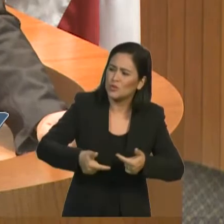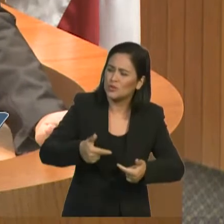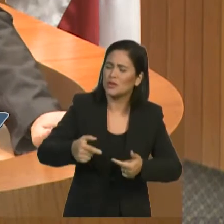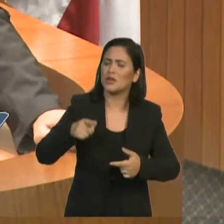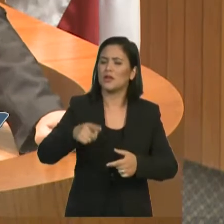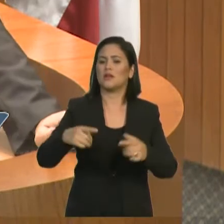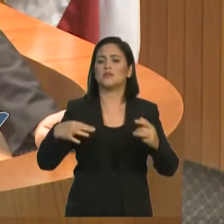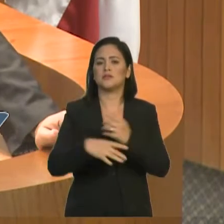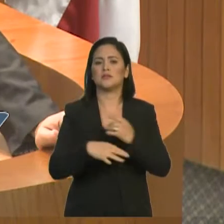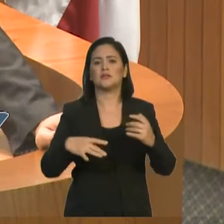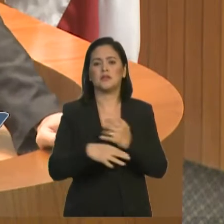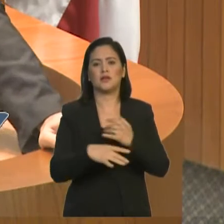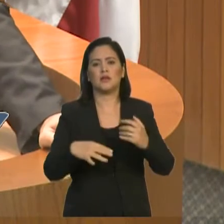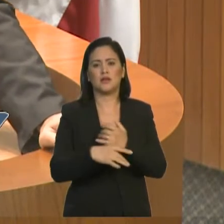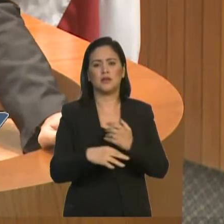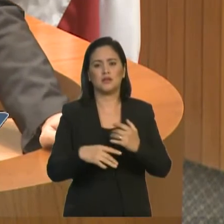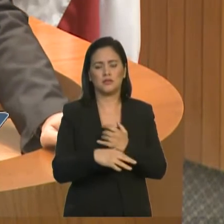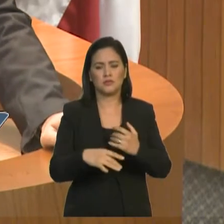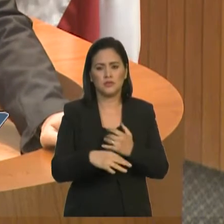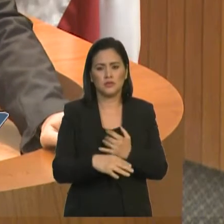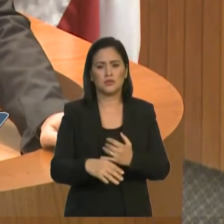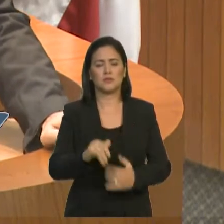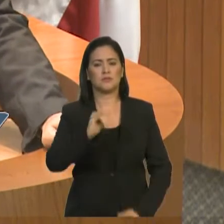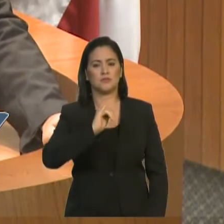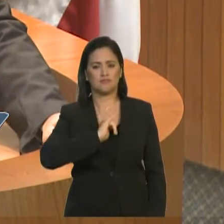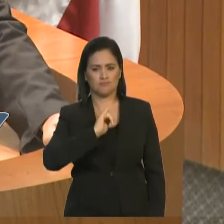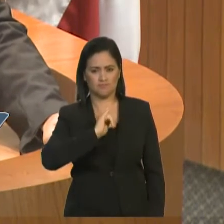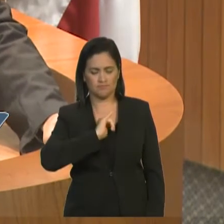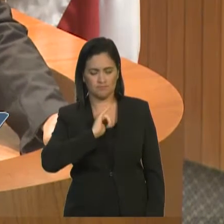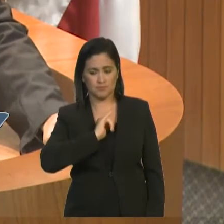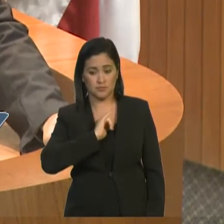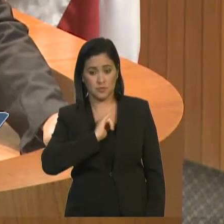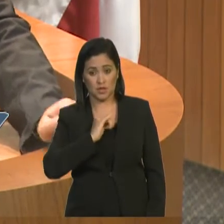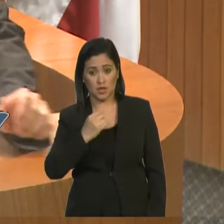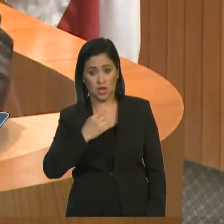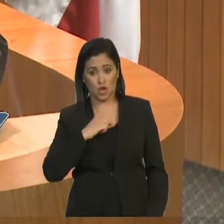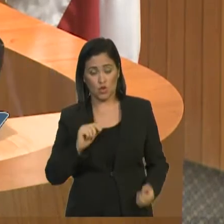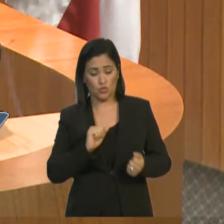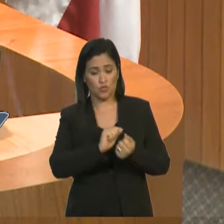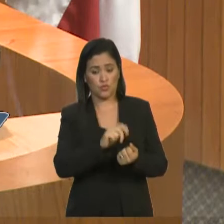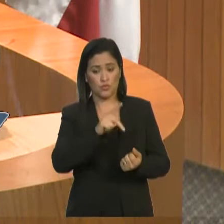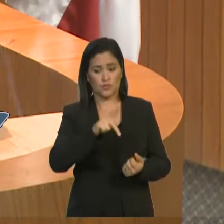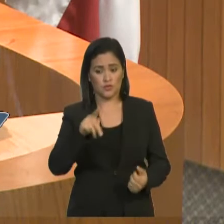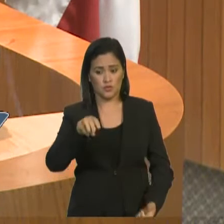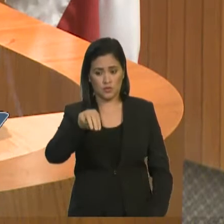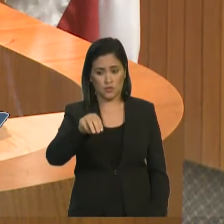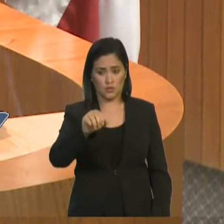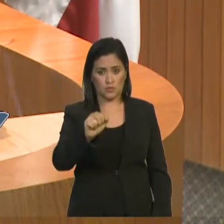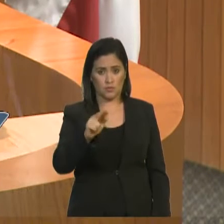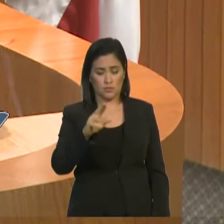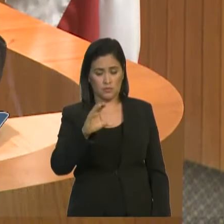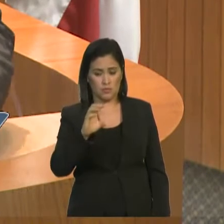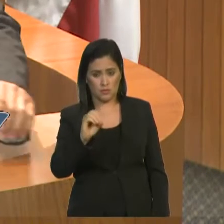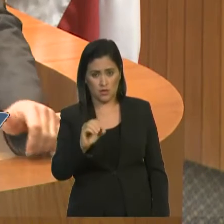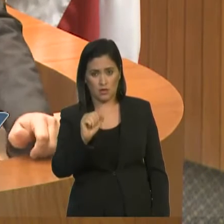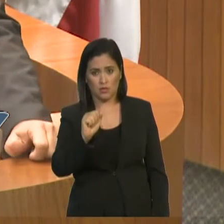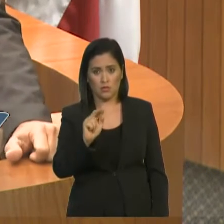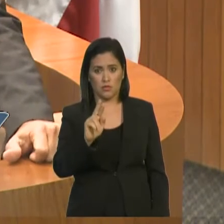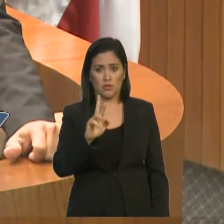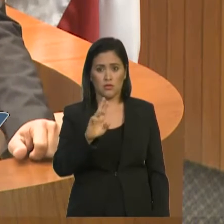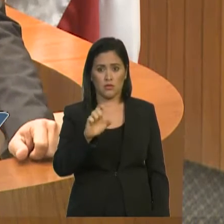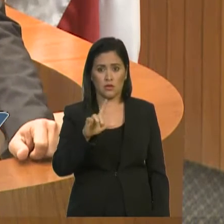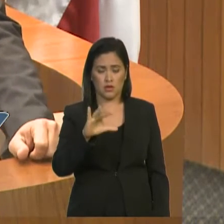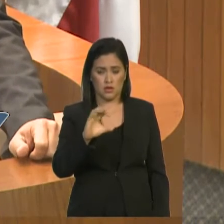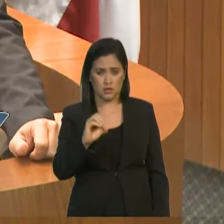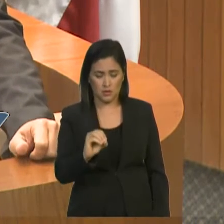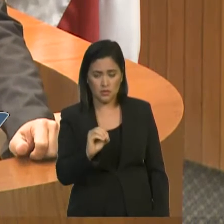do deputado professor Marco Aurélio e fizemos um bom embate, uma boa luta. O deputado se encontra internado no hospital da cidade